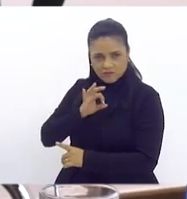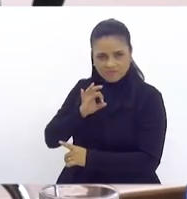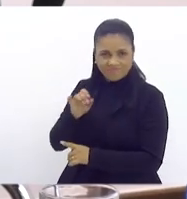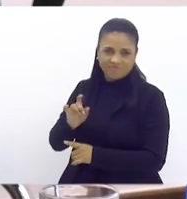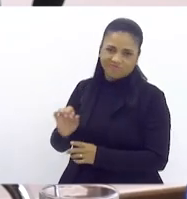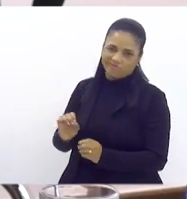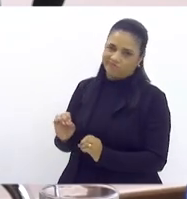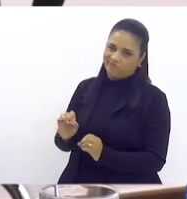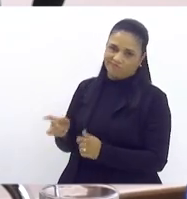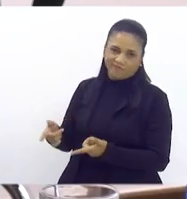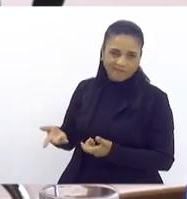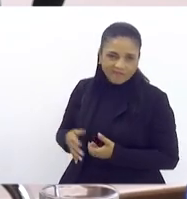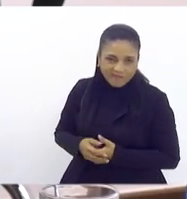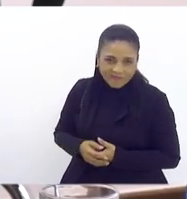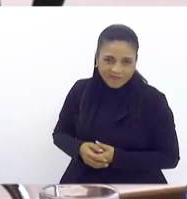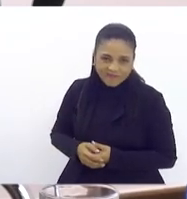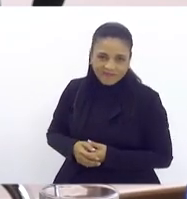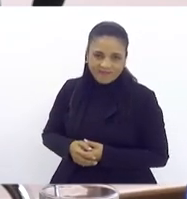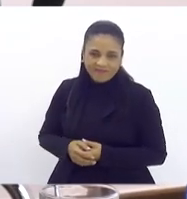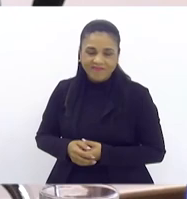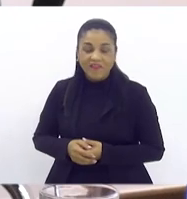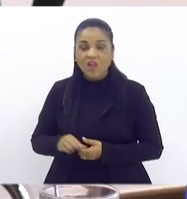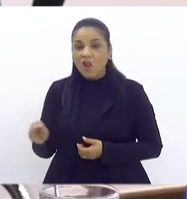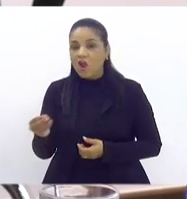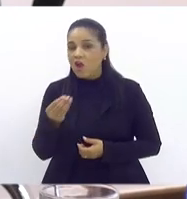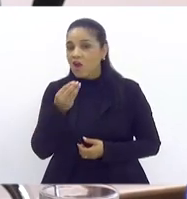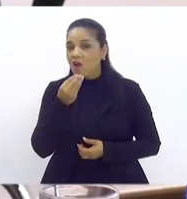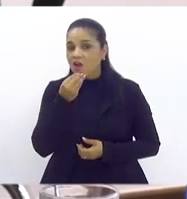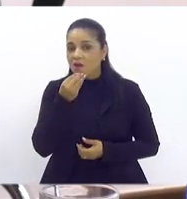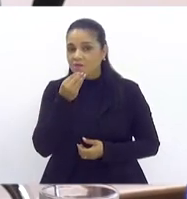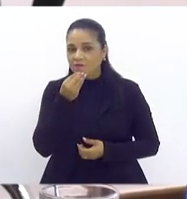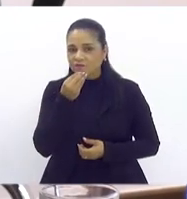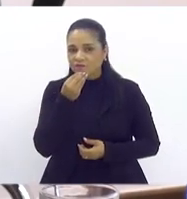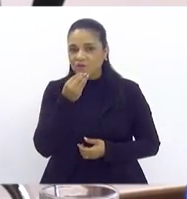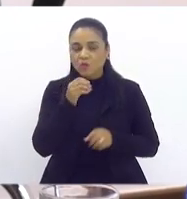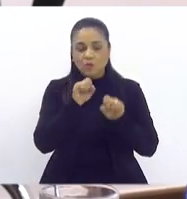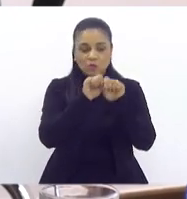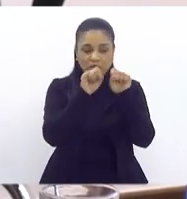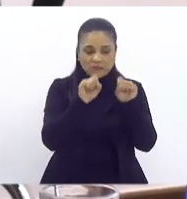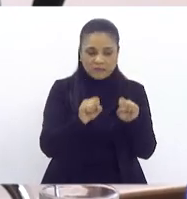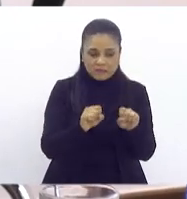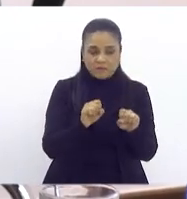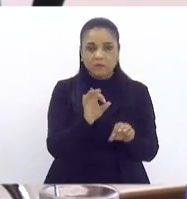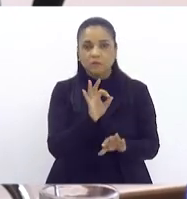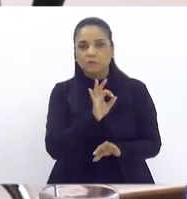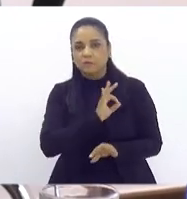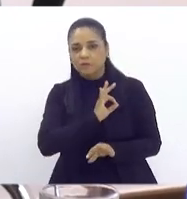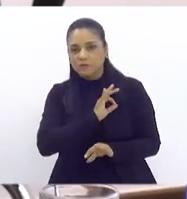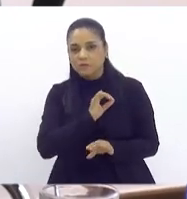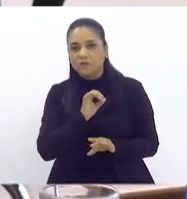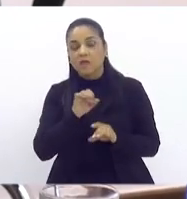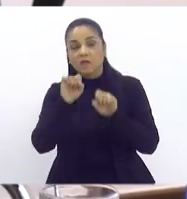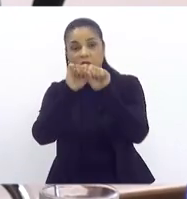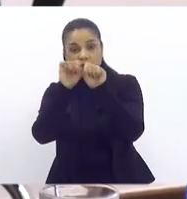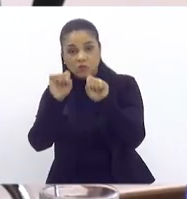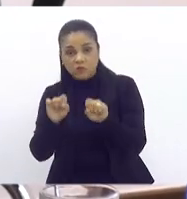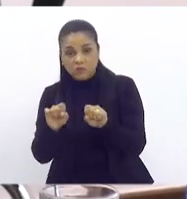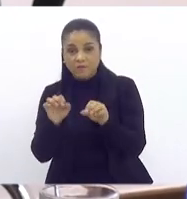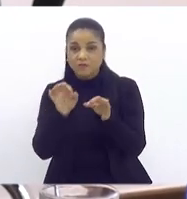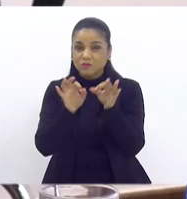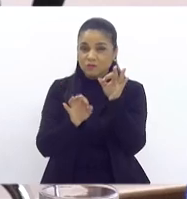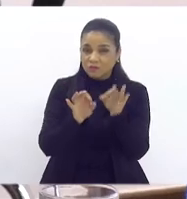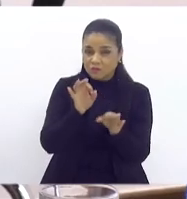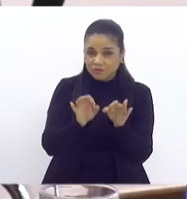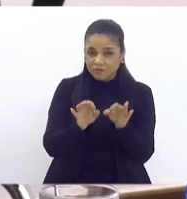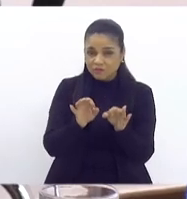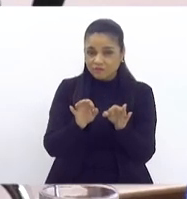sujeito então óbvio que tanto o sistema da polícia quanto o sistema de justiça